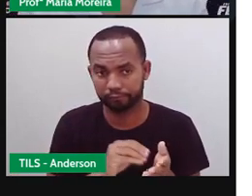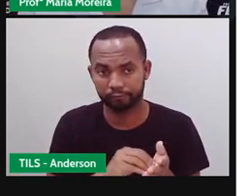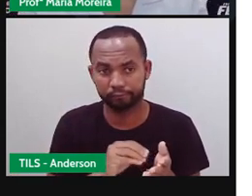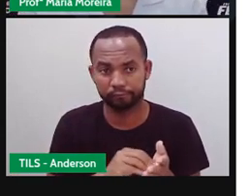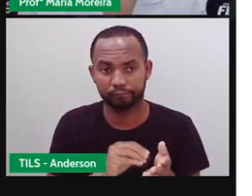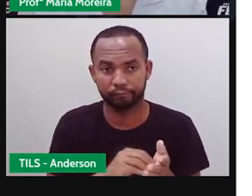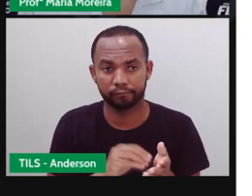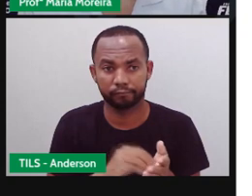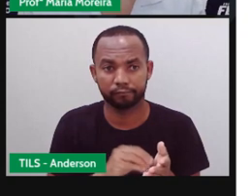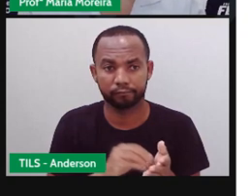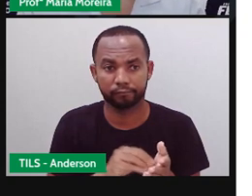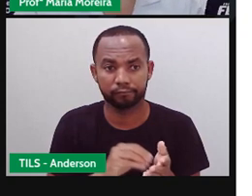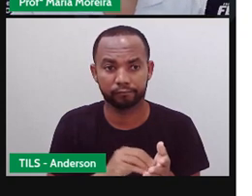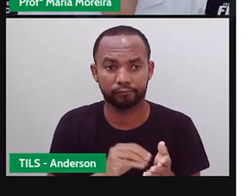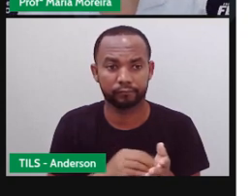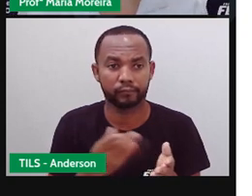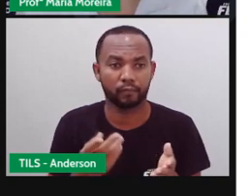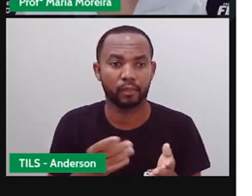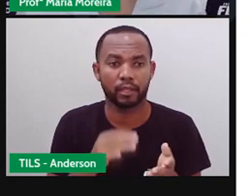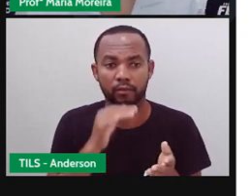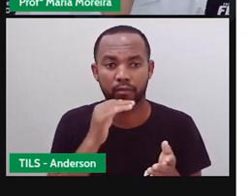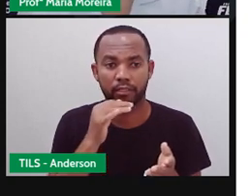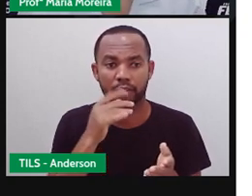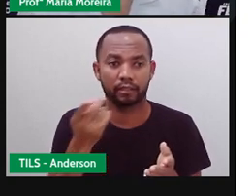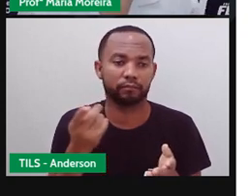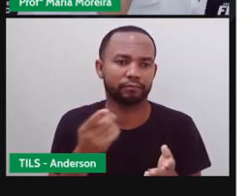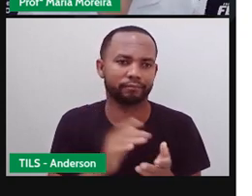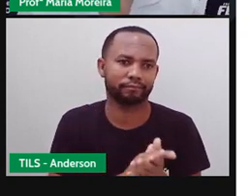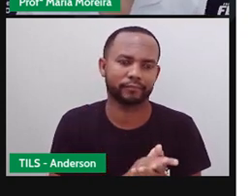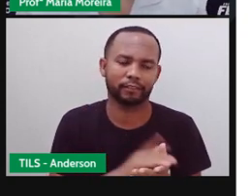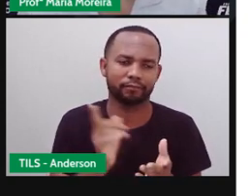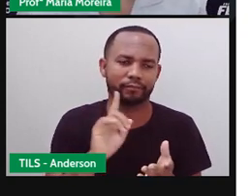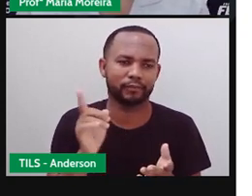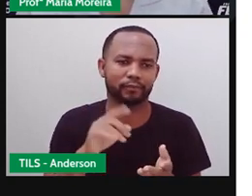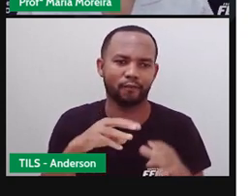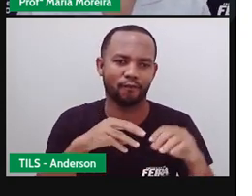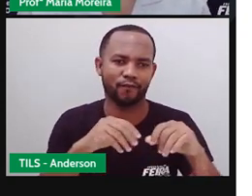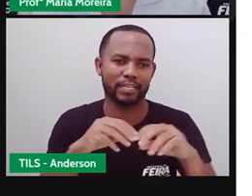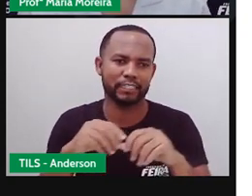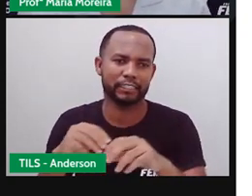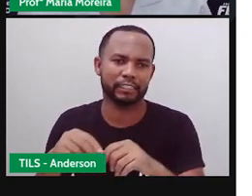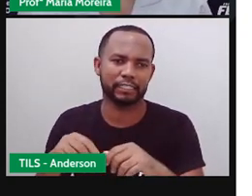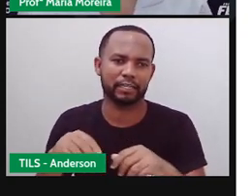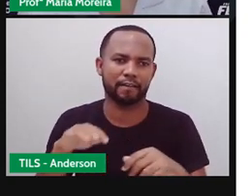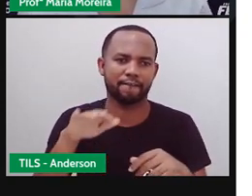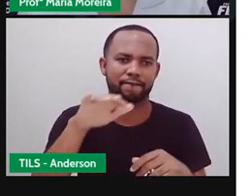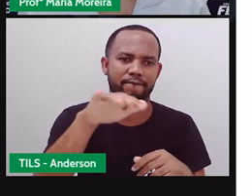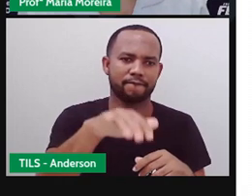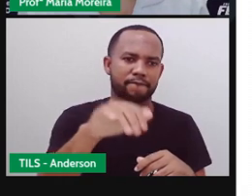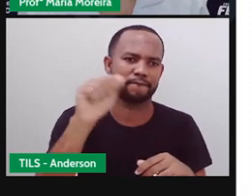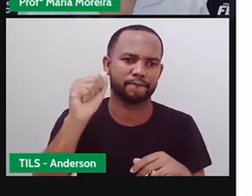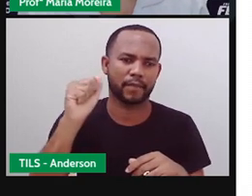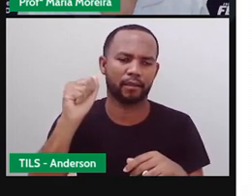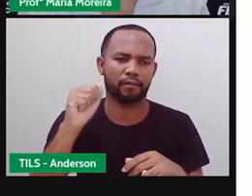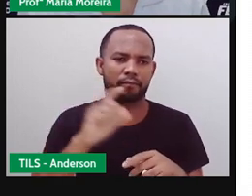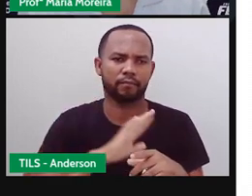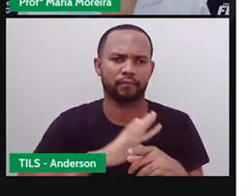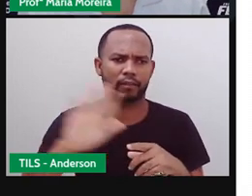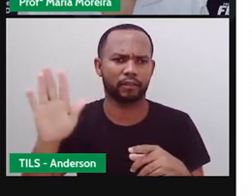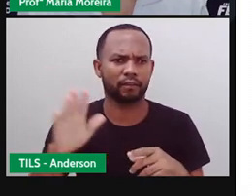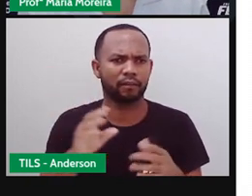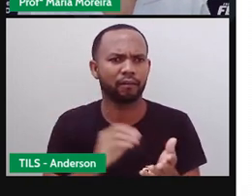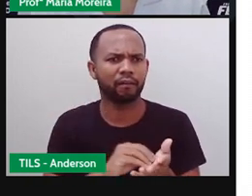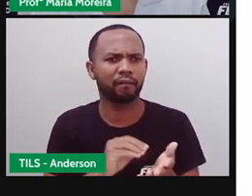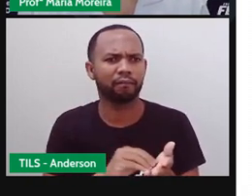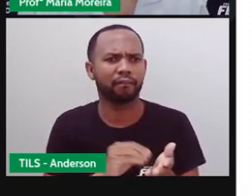repente Anderson esse chapéu comigo vai lá e pega a farinha de trigo e vai embora eu vou conseguir fazer o meu bolo vai dar uma coisa errada não vai